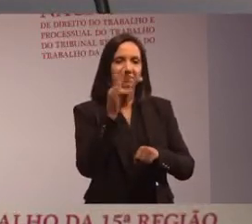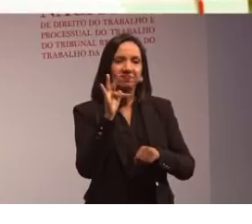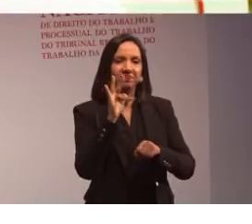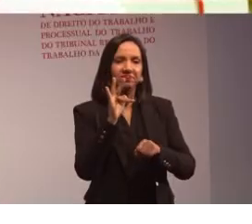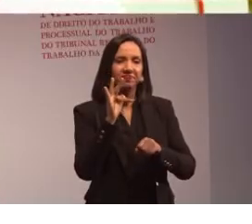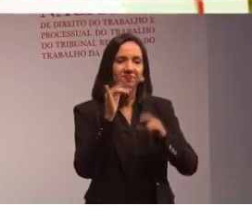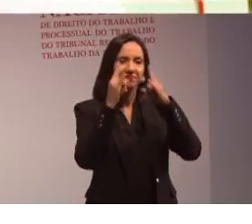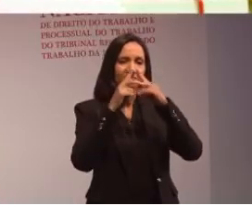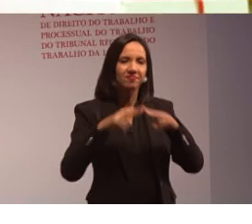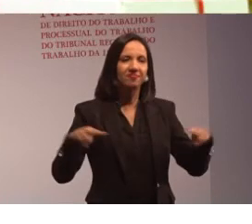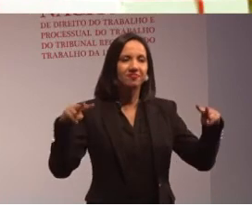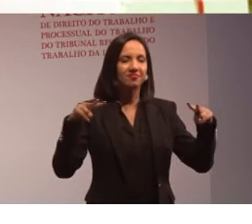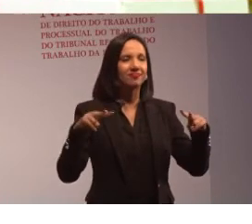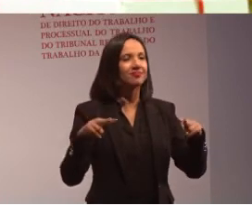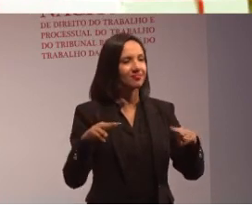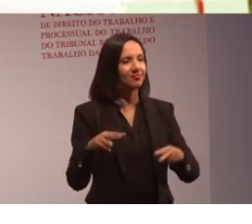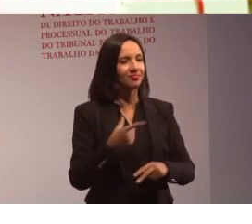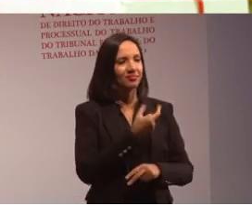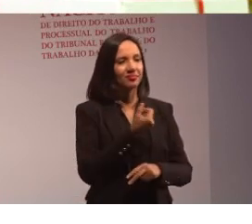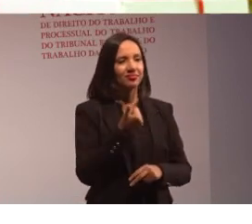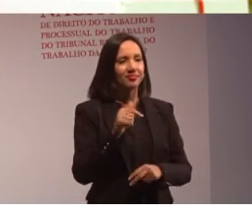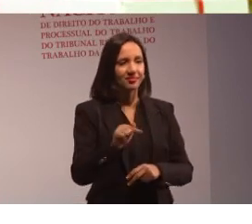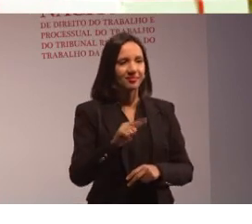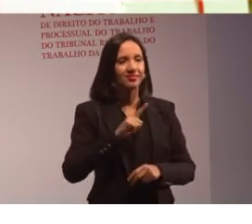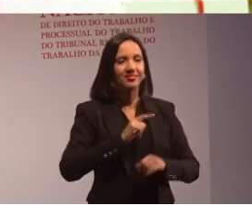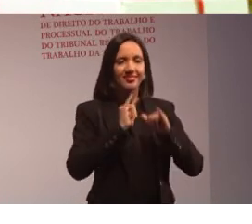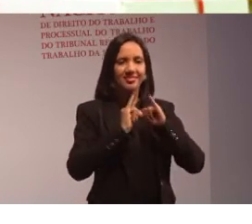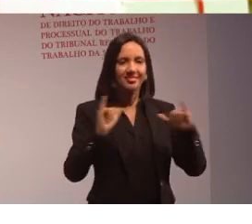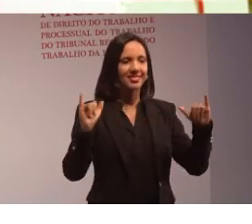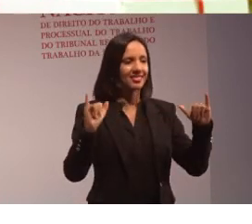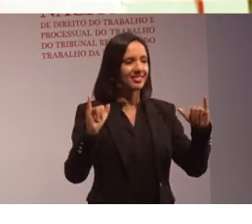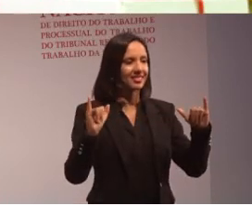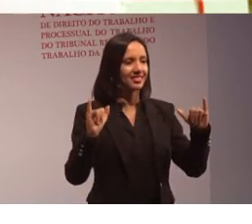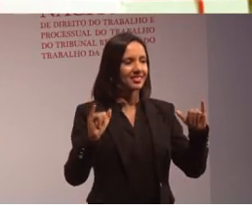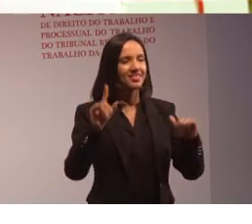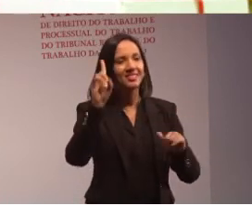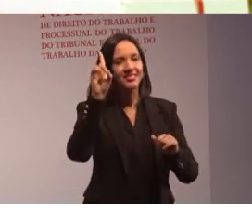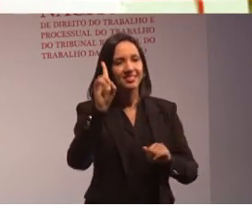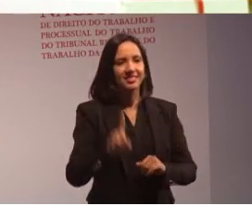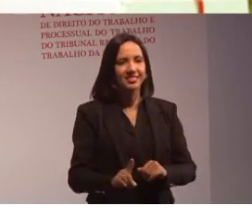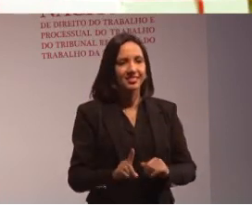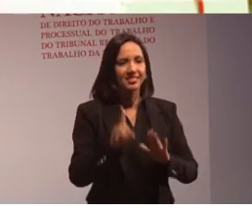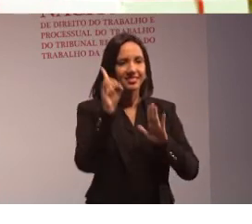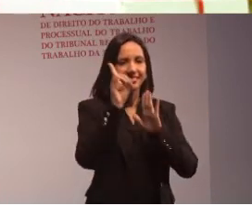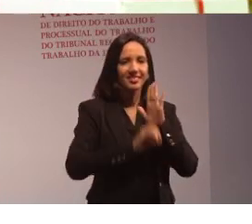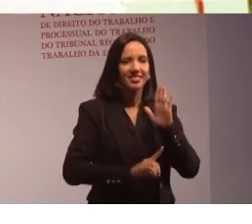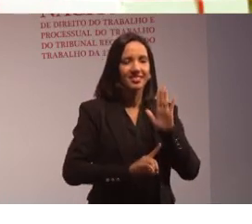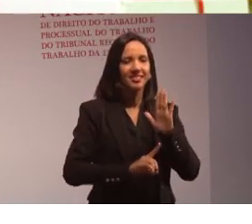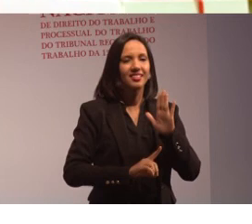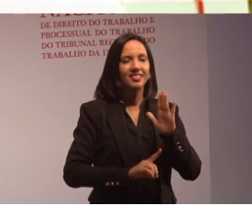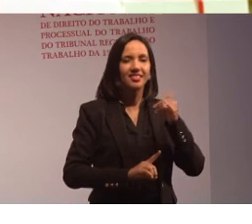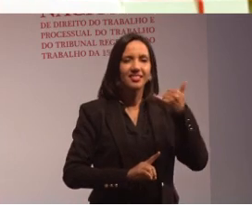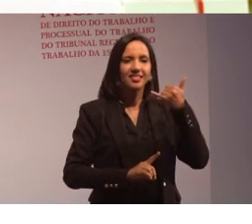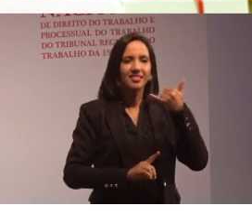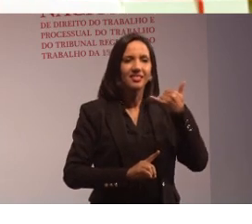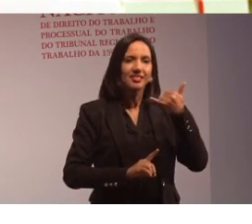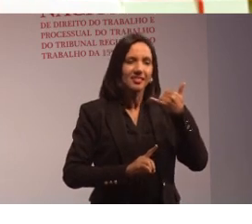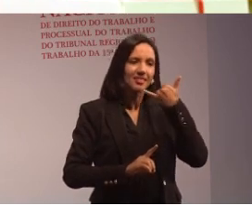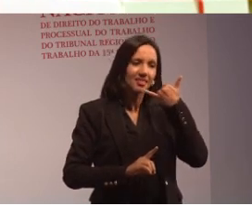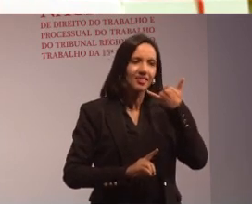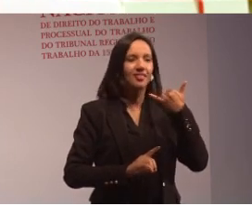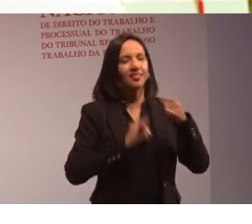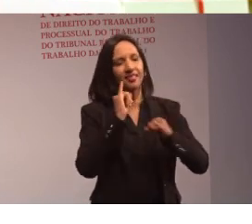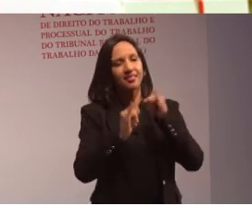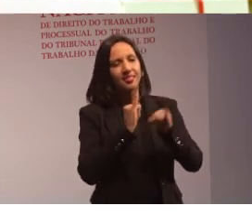França, que, em 2017, já lançou a lei com o direito de desconectar. E eu digo para vocês que o meu sentimento é